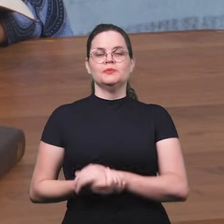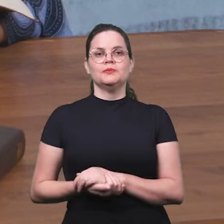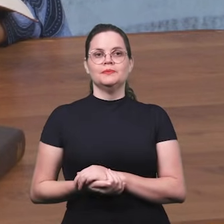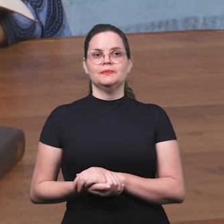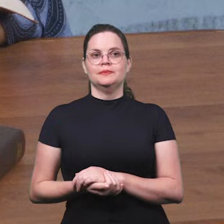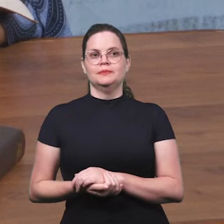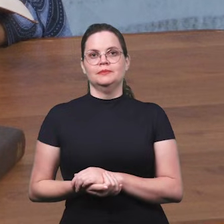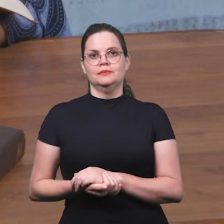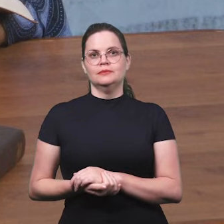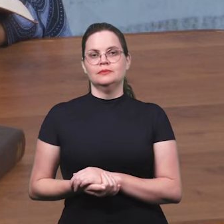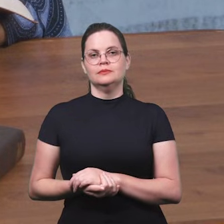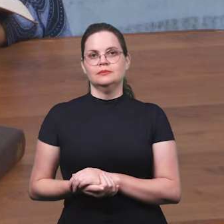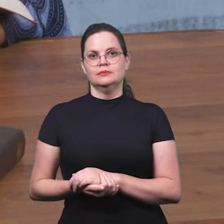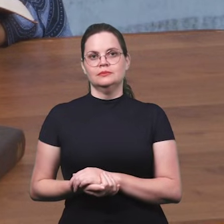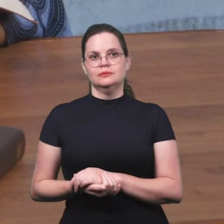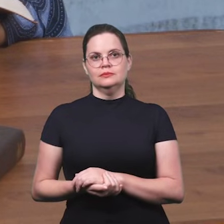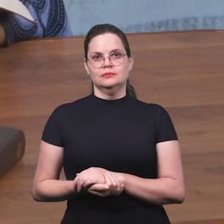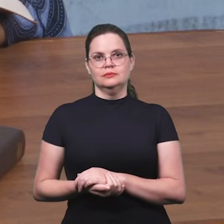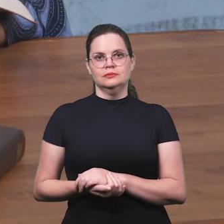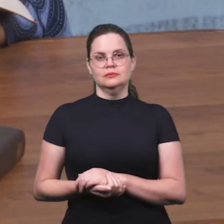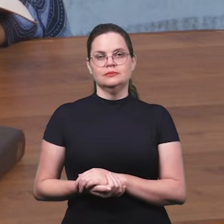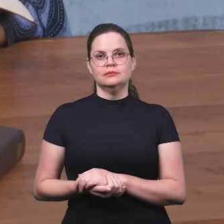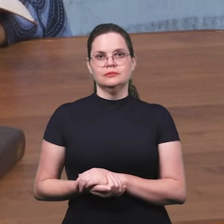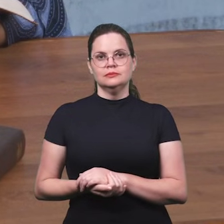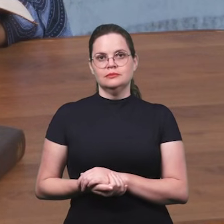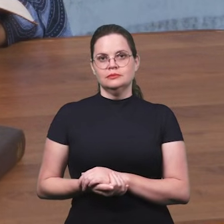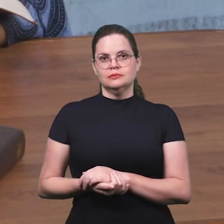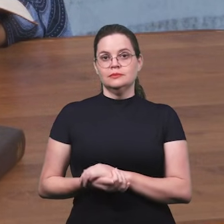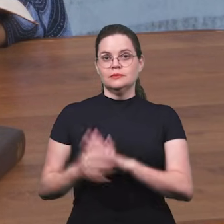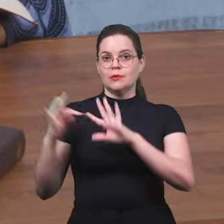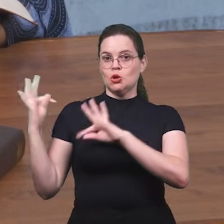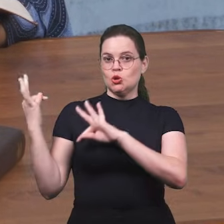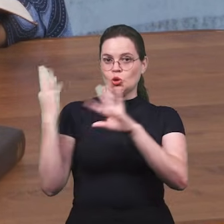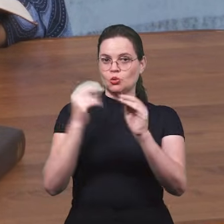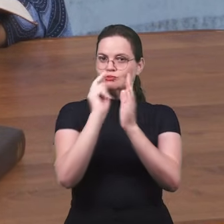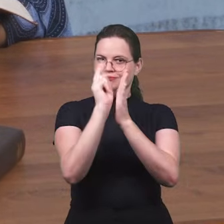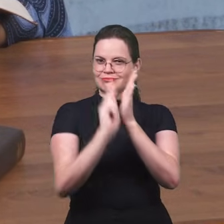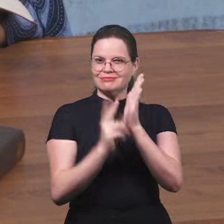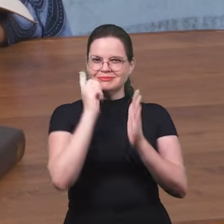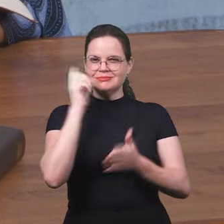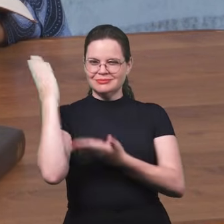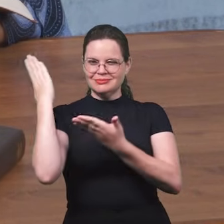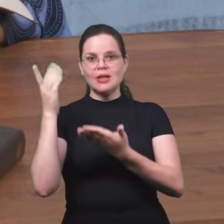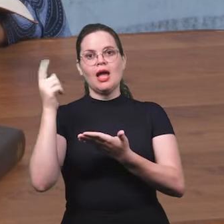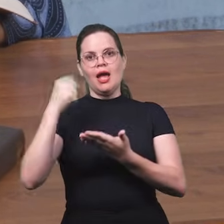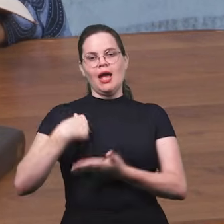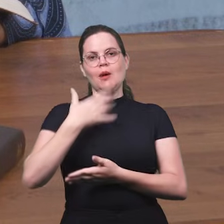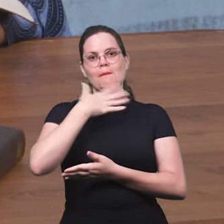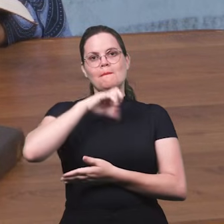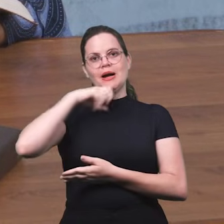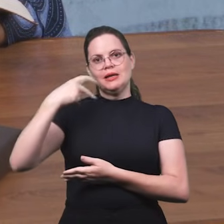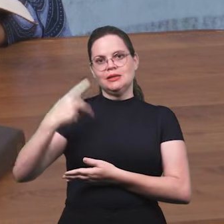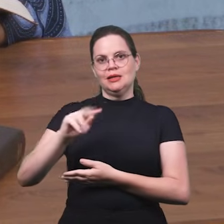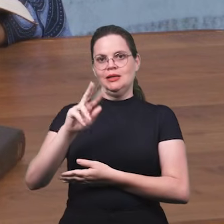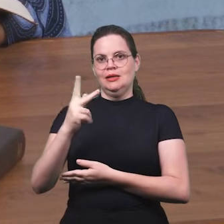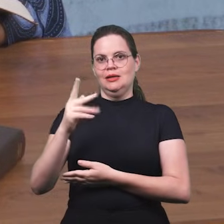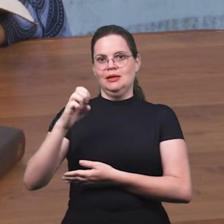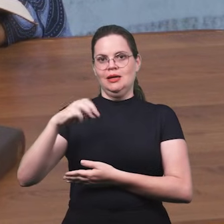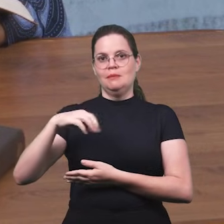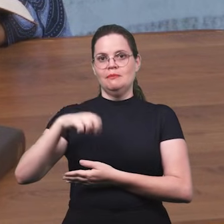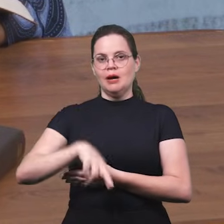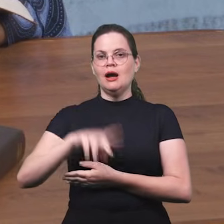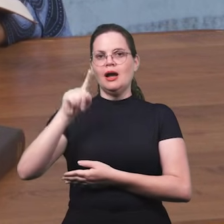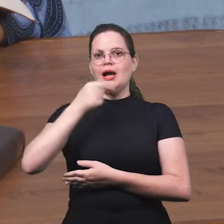Malote, Otir e Maaziote. Todos estes foram filhos de Emã, o vidente do rei